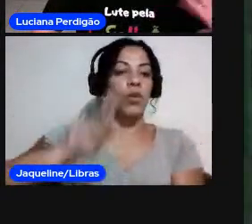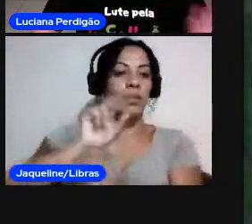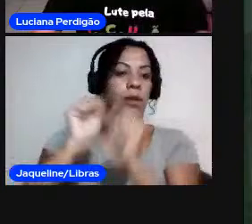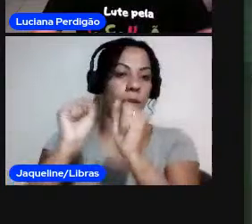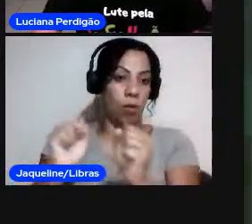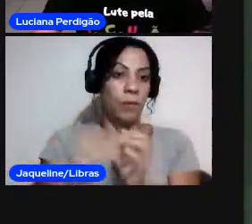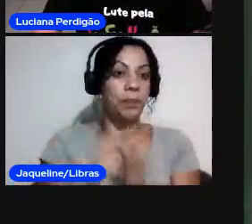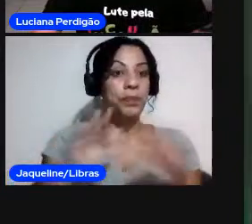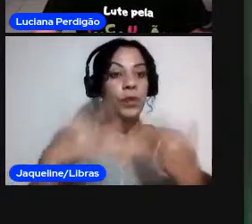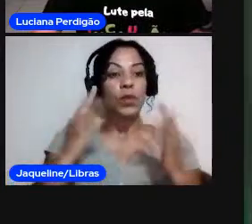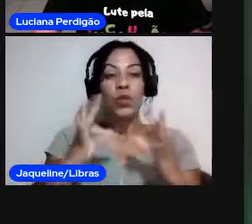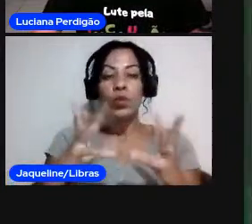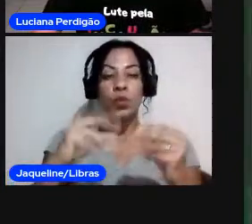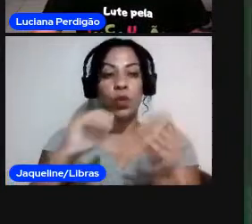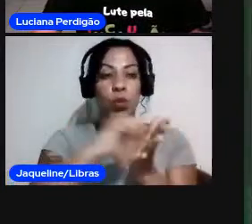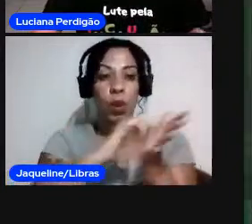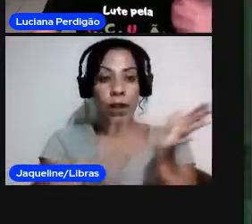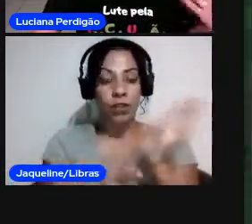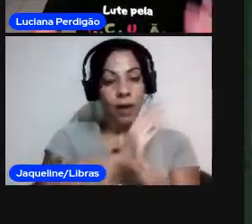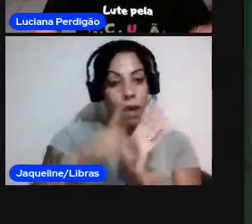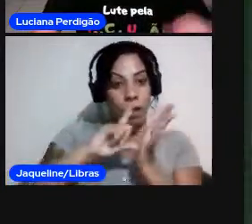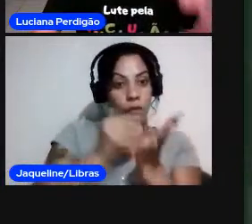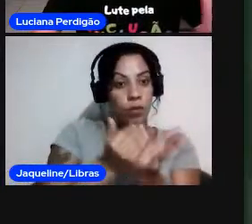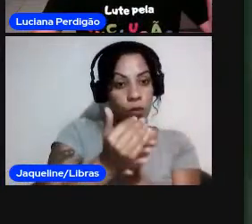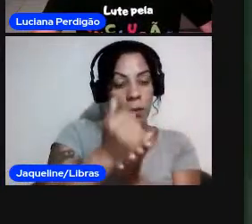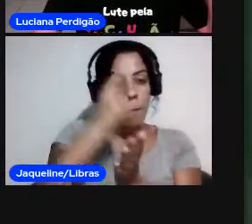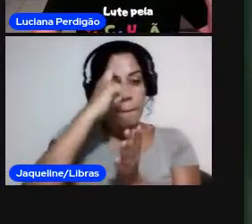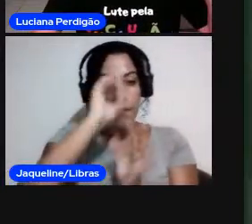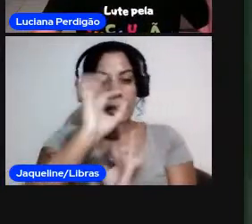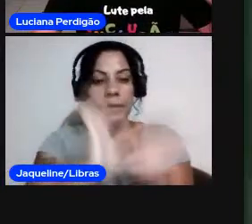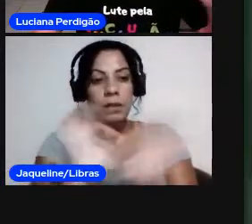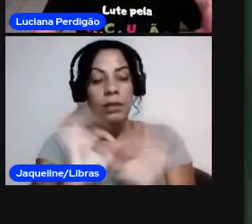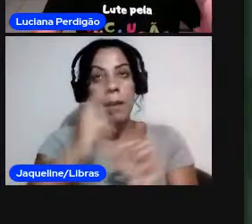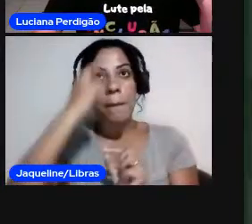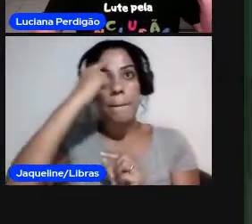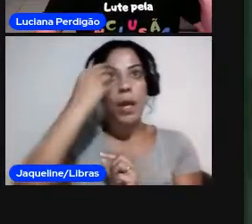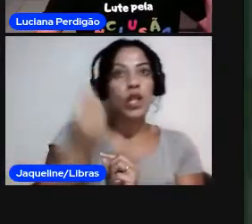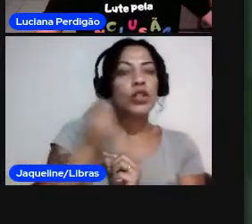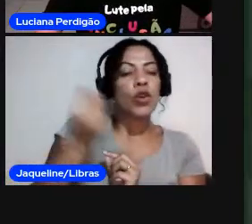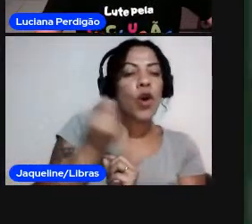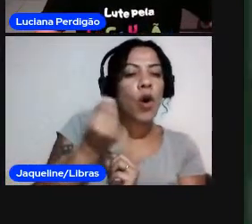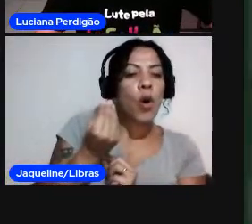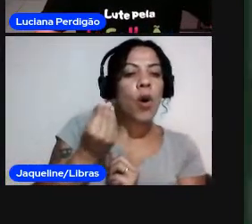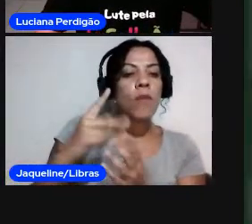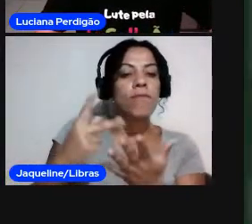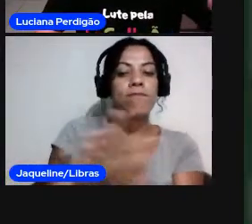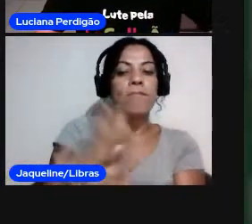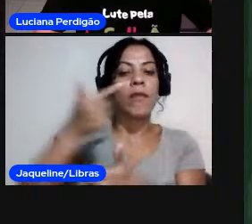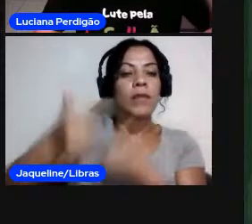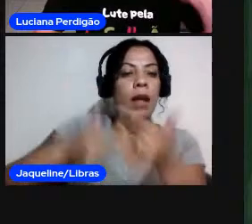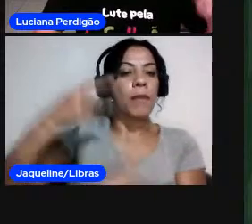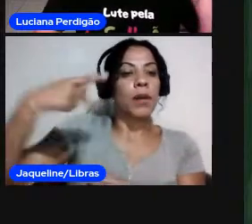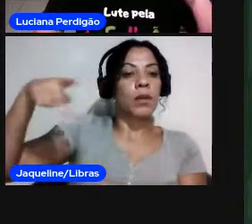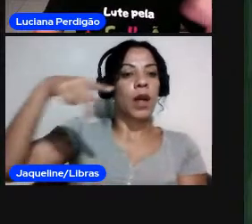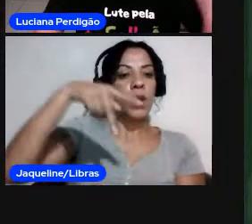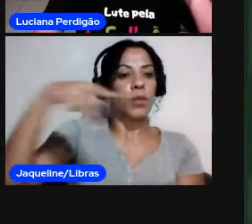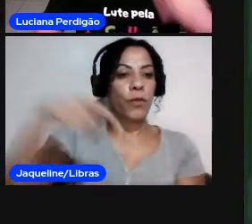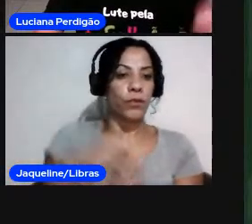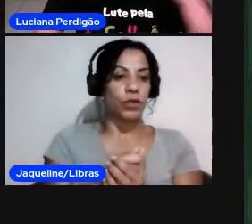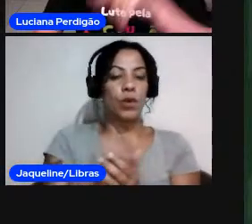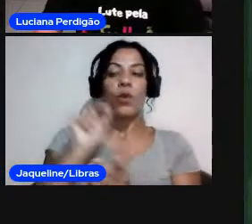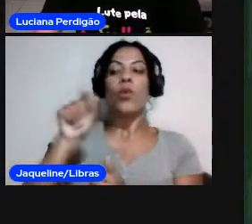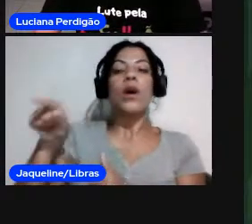foram planejadas inicialmente pensando no fazer docente, no que o professor